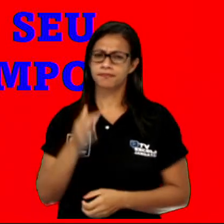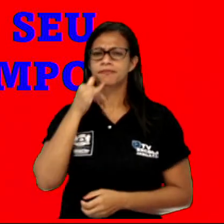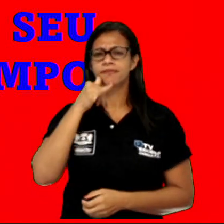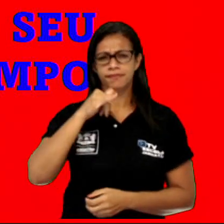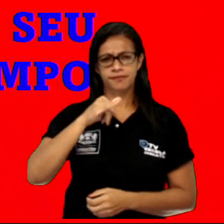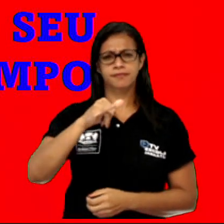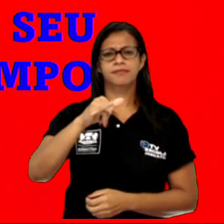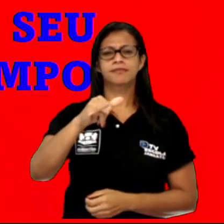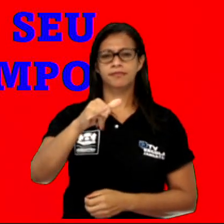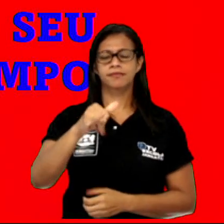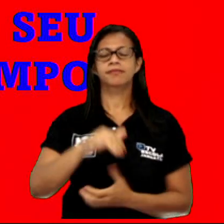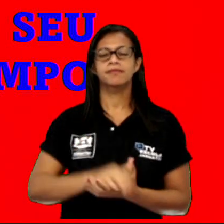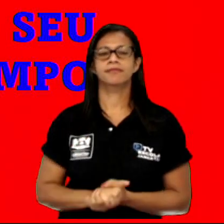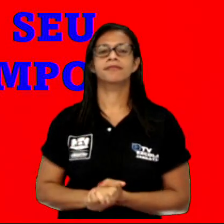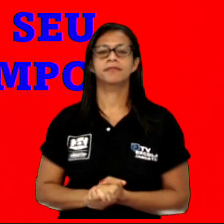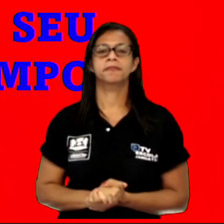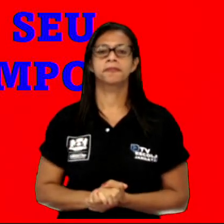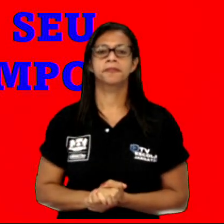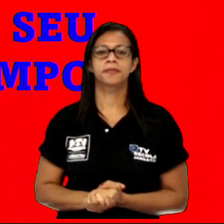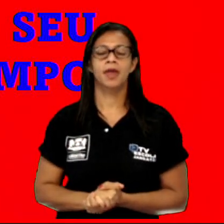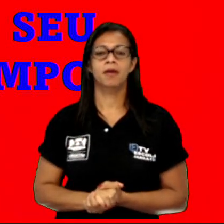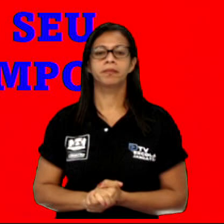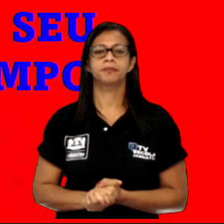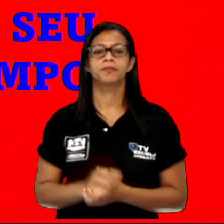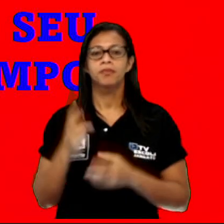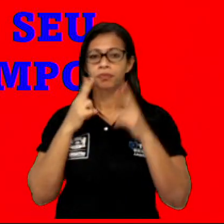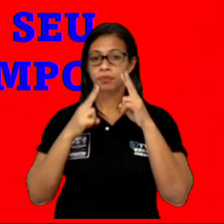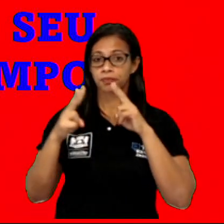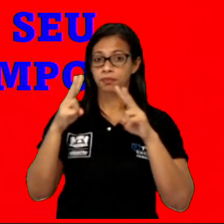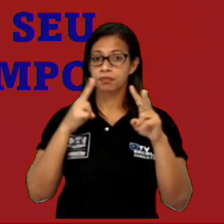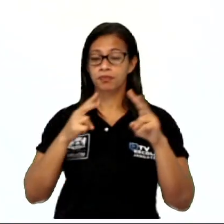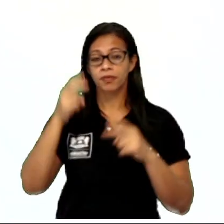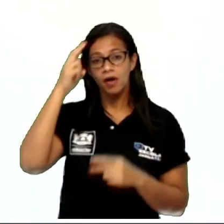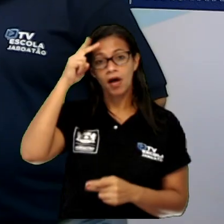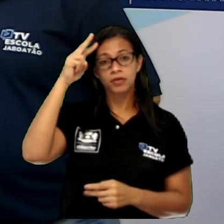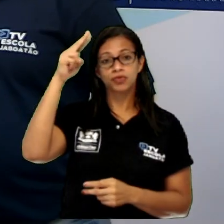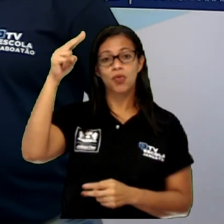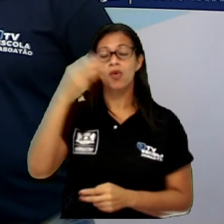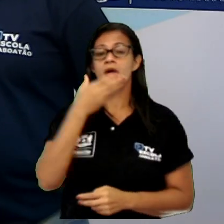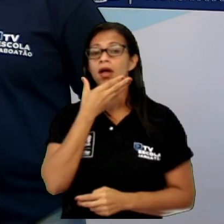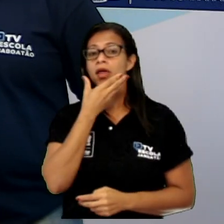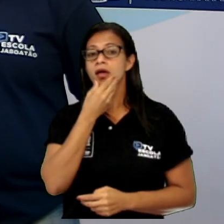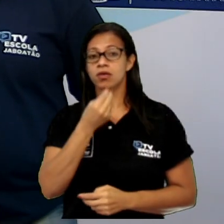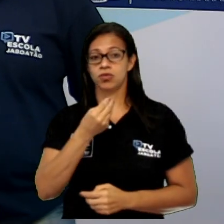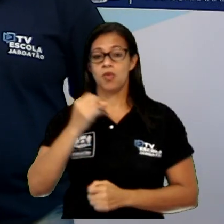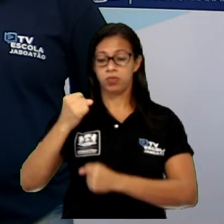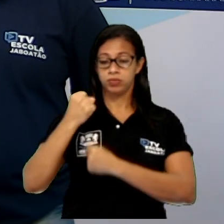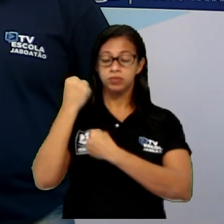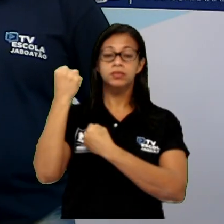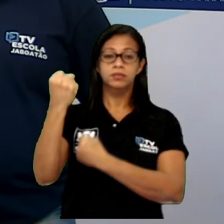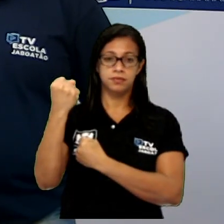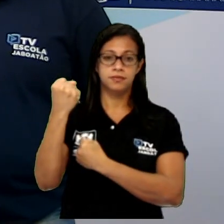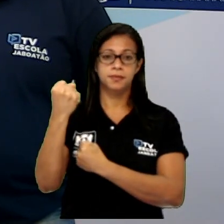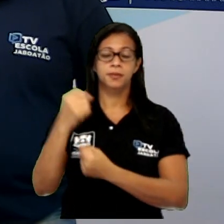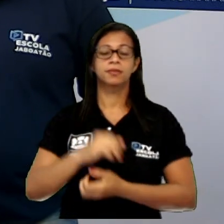vai ver assim um pouquinho sobre esse grande homem, um dos homens mais poderosos do seu tempo.